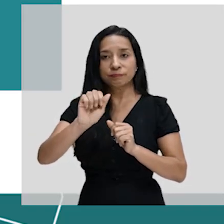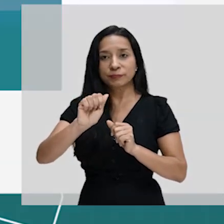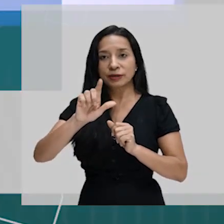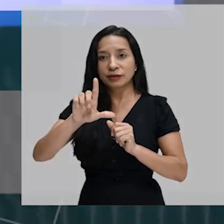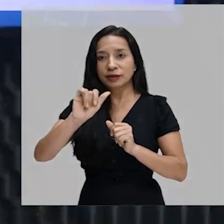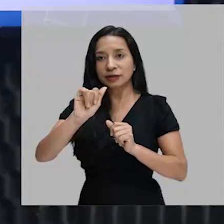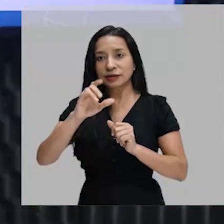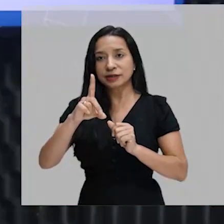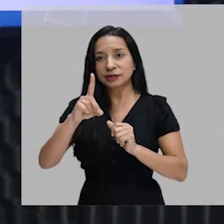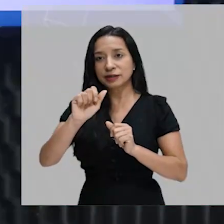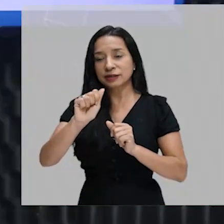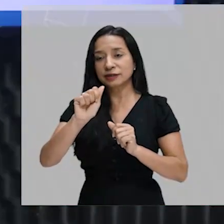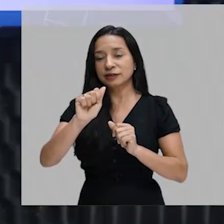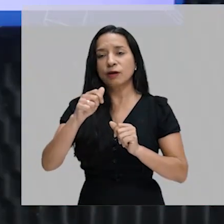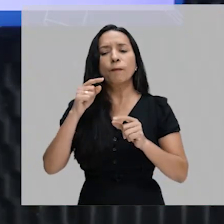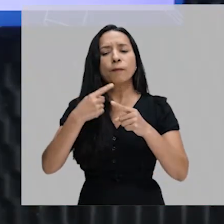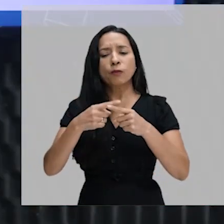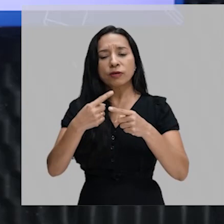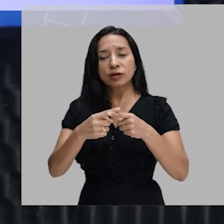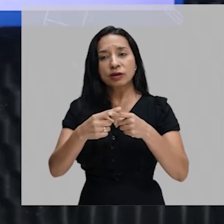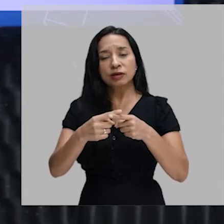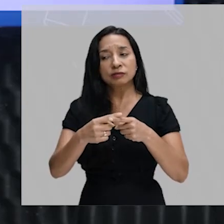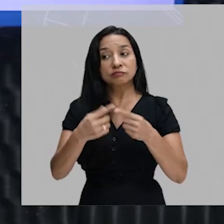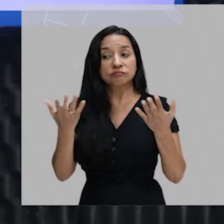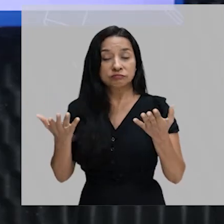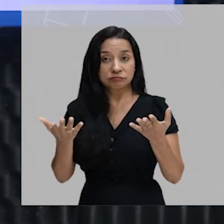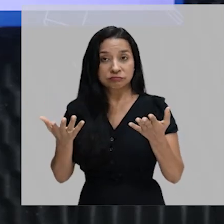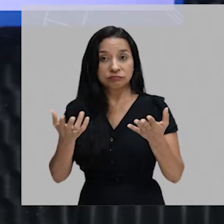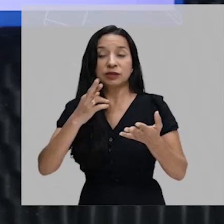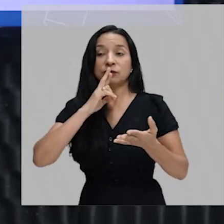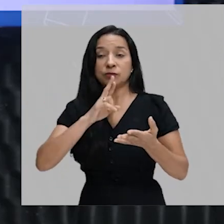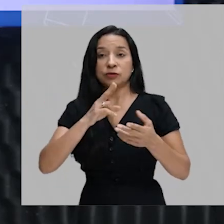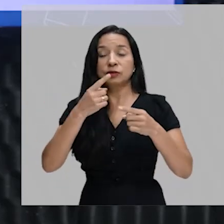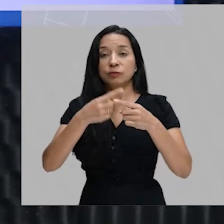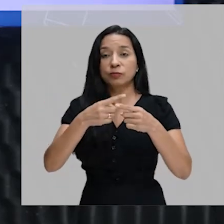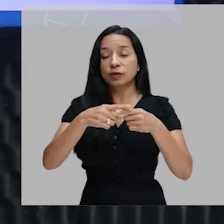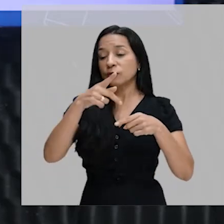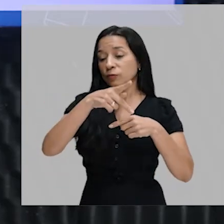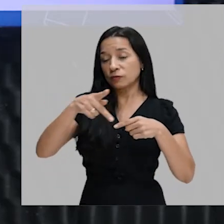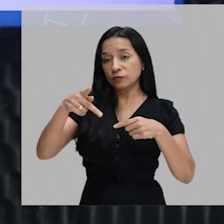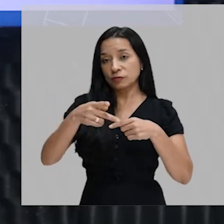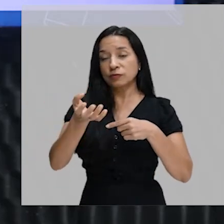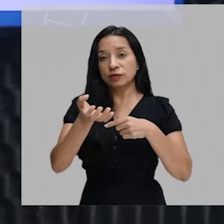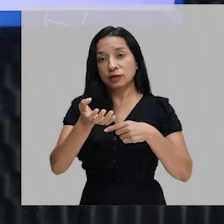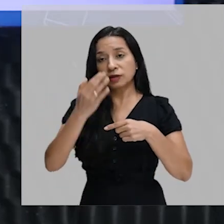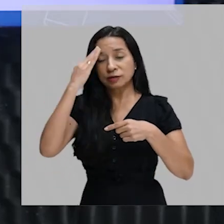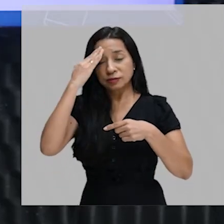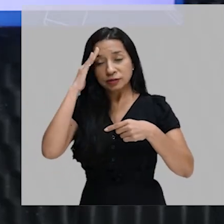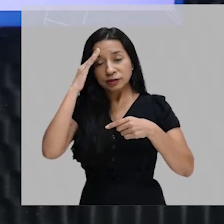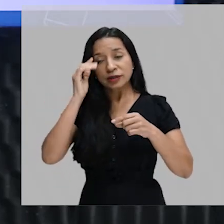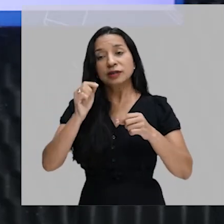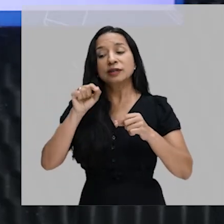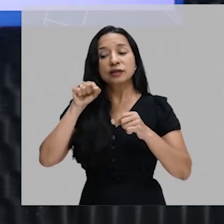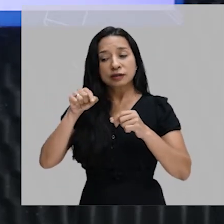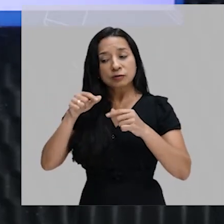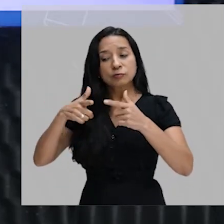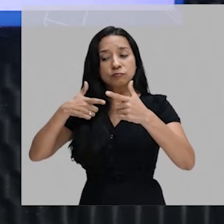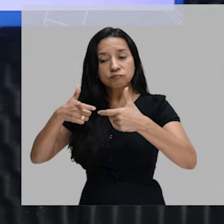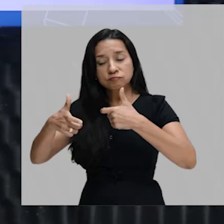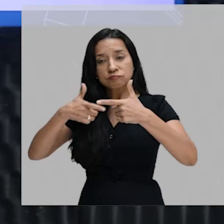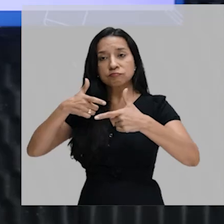Porque o professor de história quer que você, chuchu, entenda que a balaiada